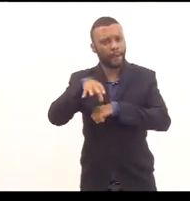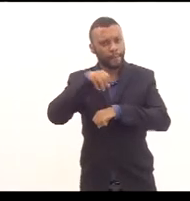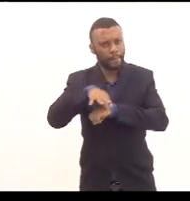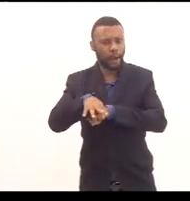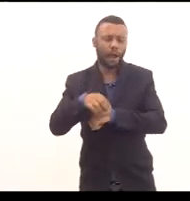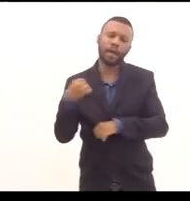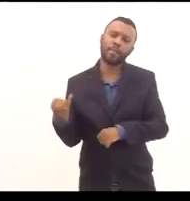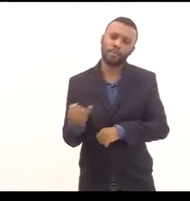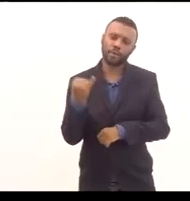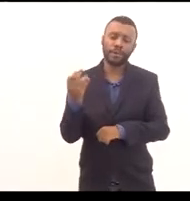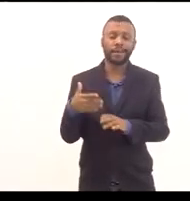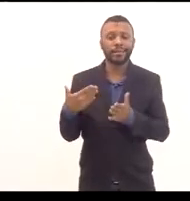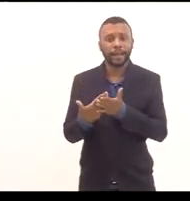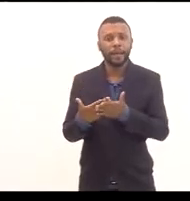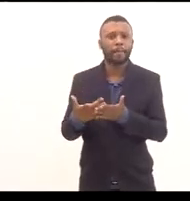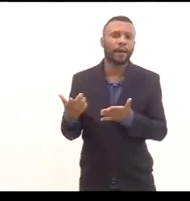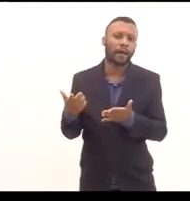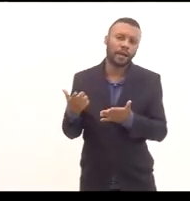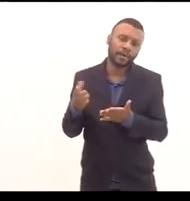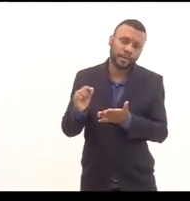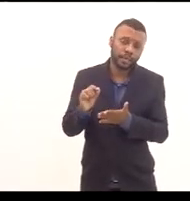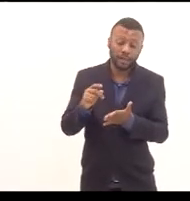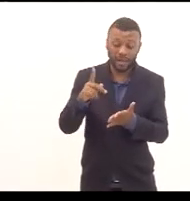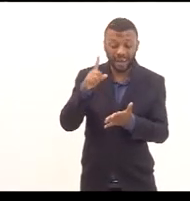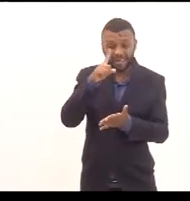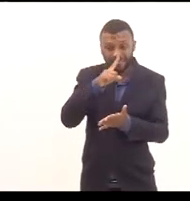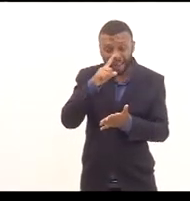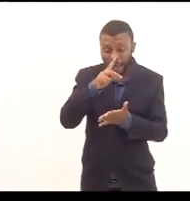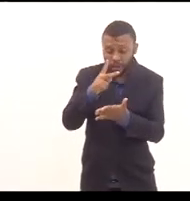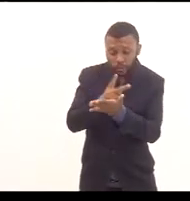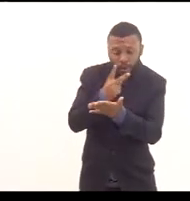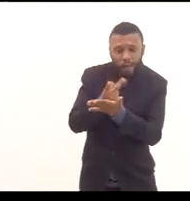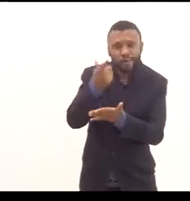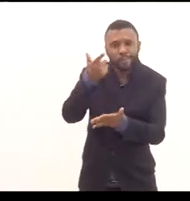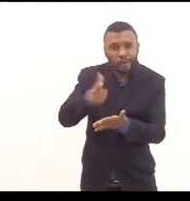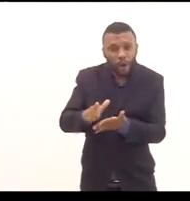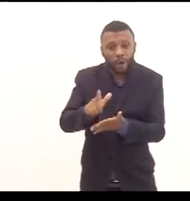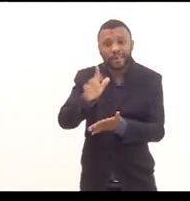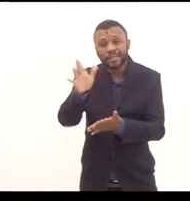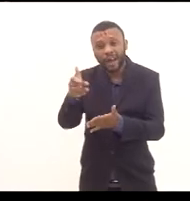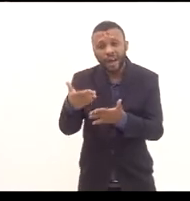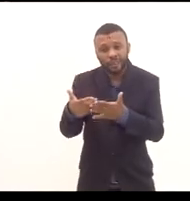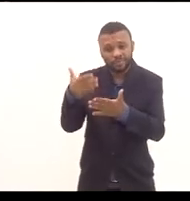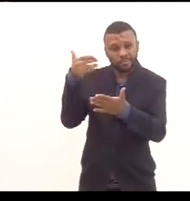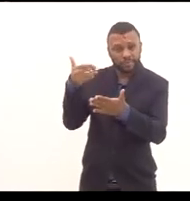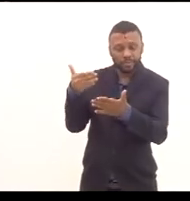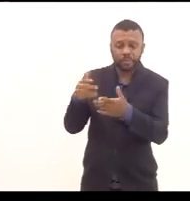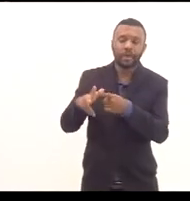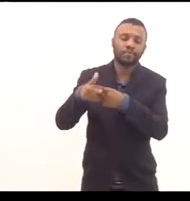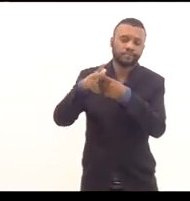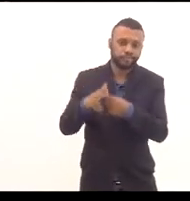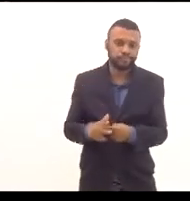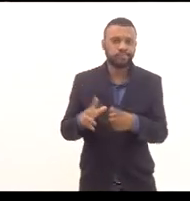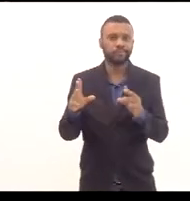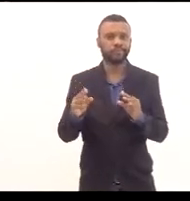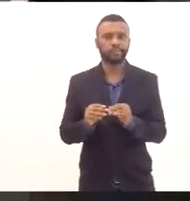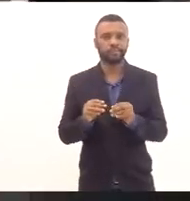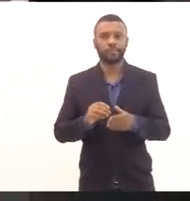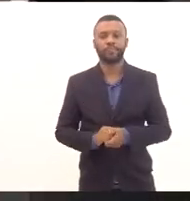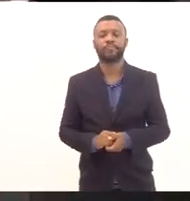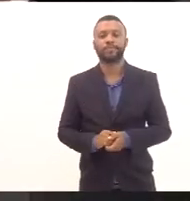até para que os erros não sejam repetidos e os que já foram cometidos sejam consertados